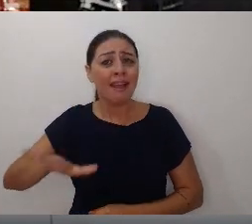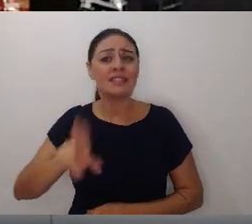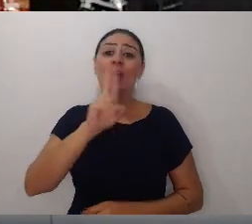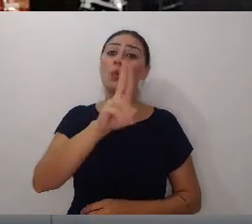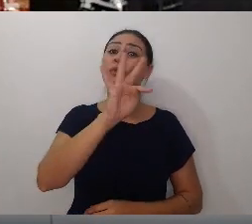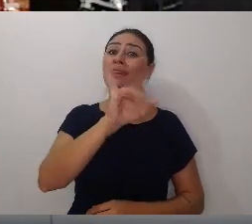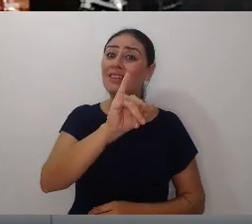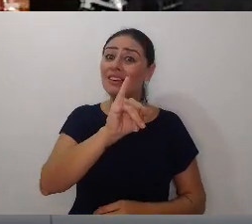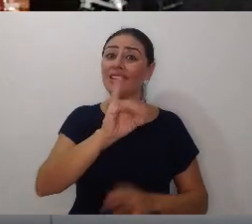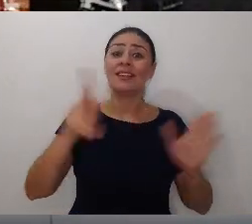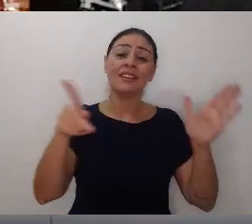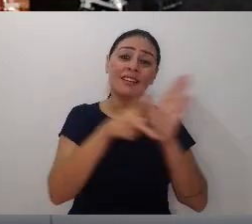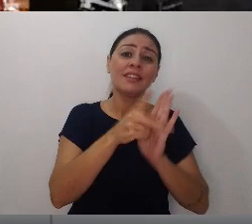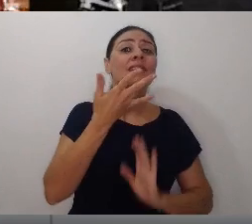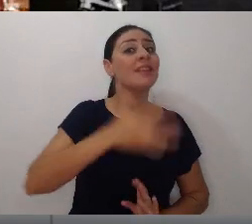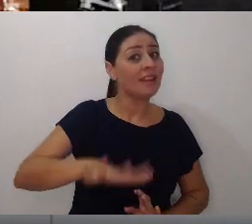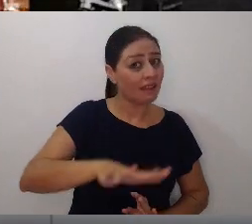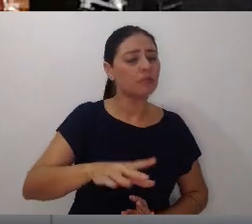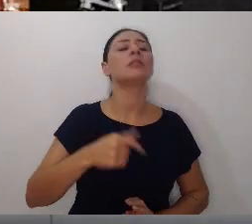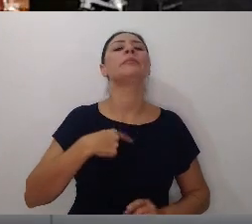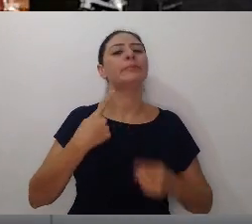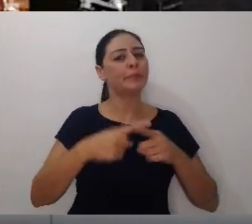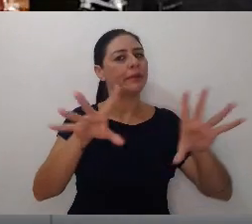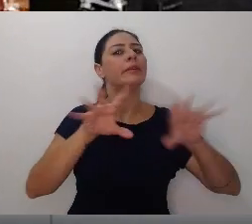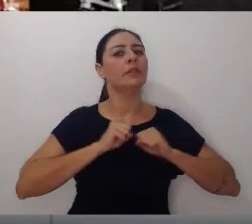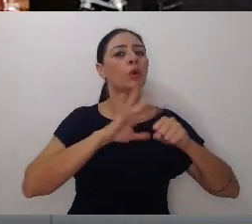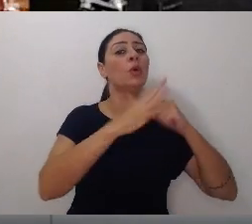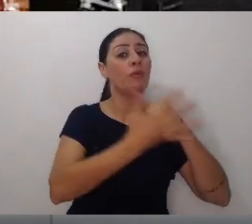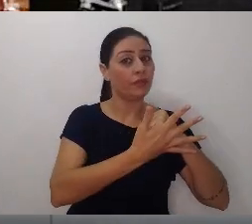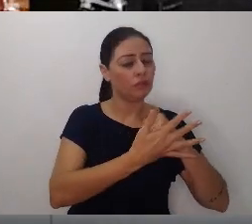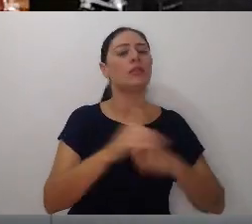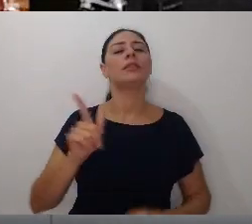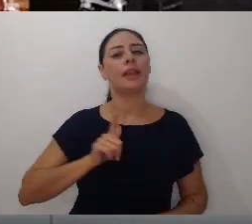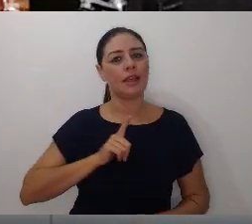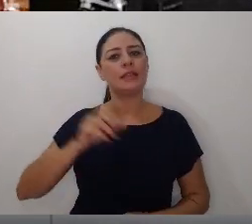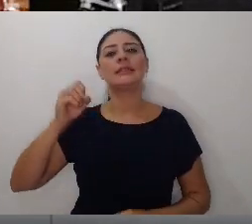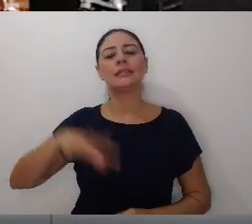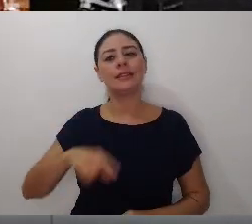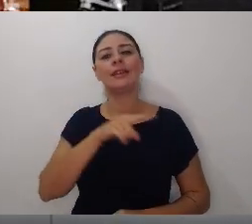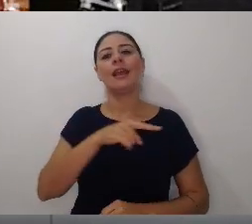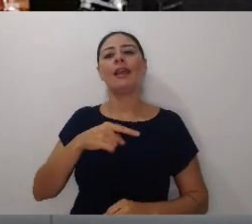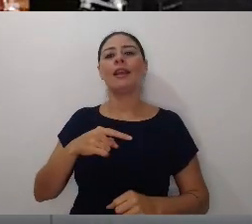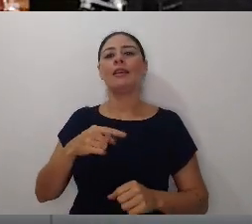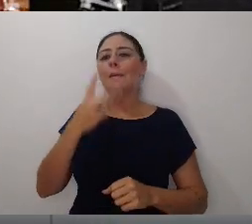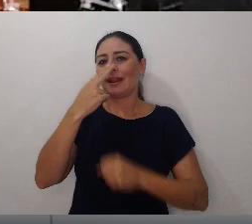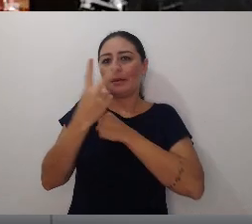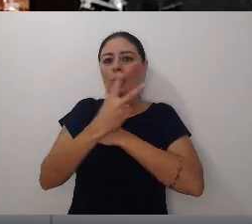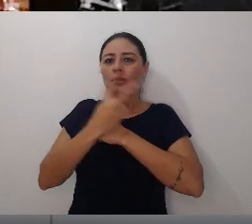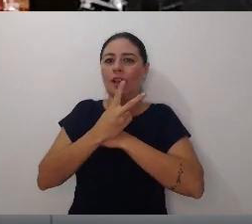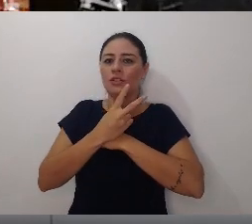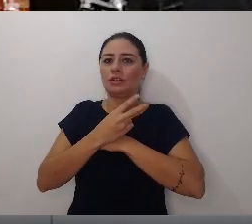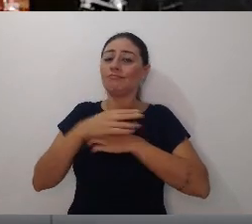por causa da Covid. Então, não é assim que não pega, não. E está se desenvolvendo o sistema